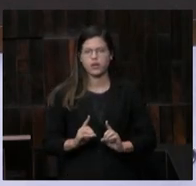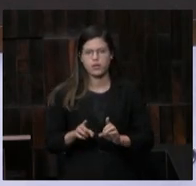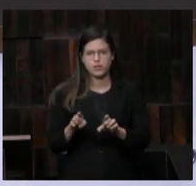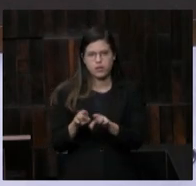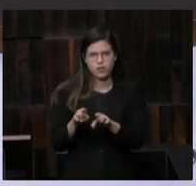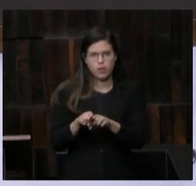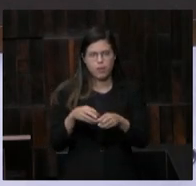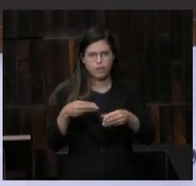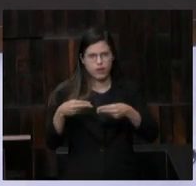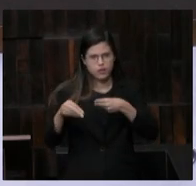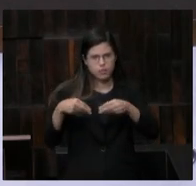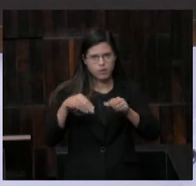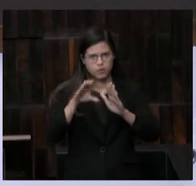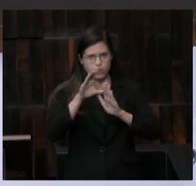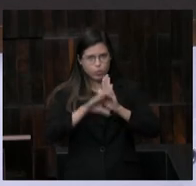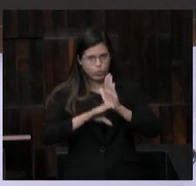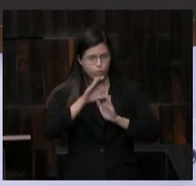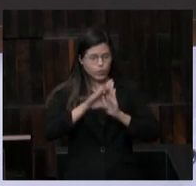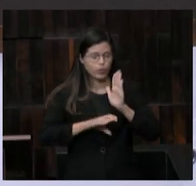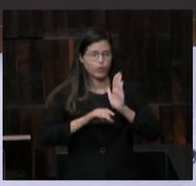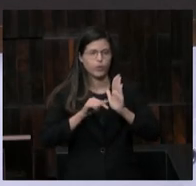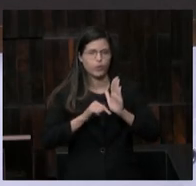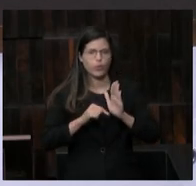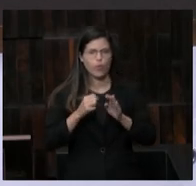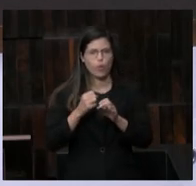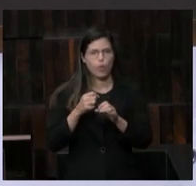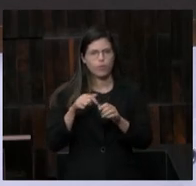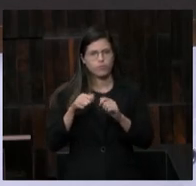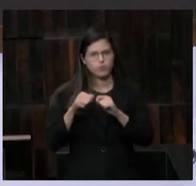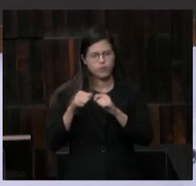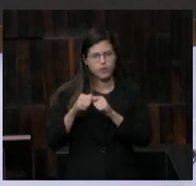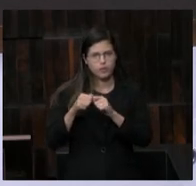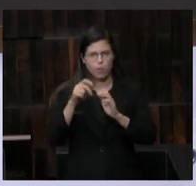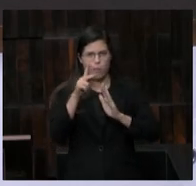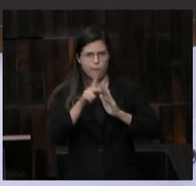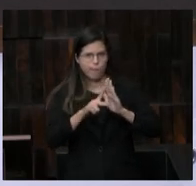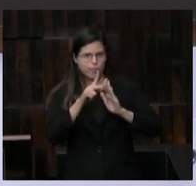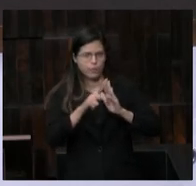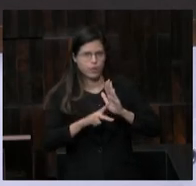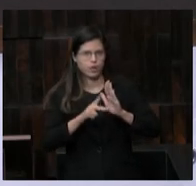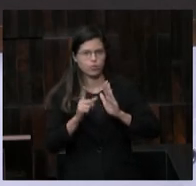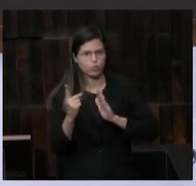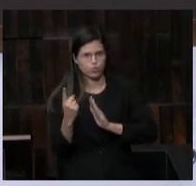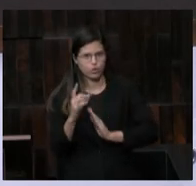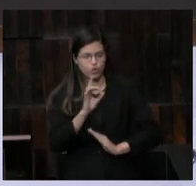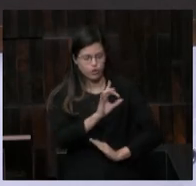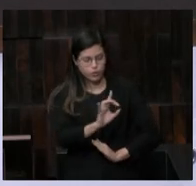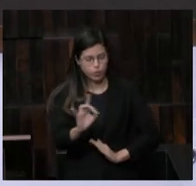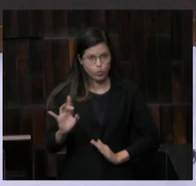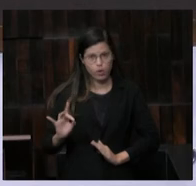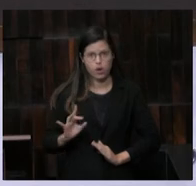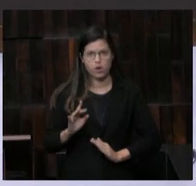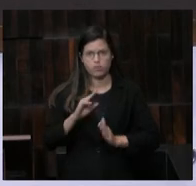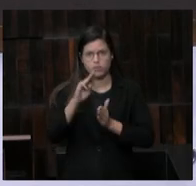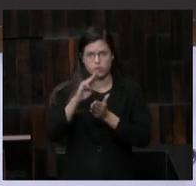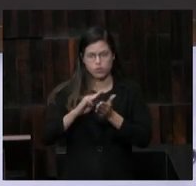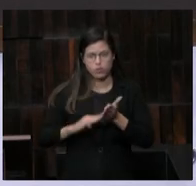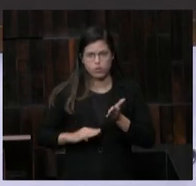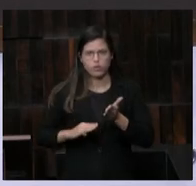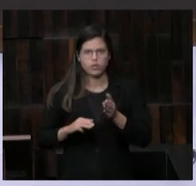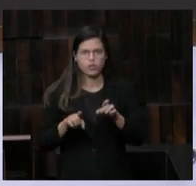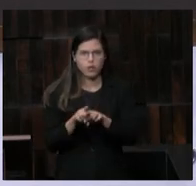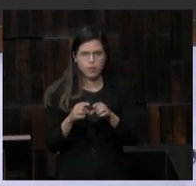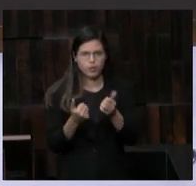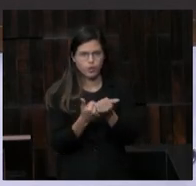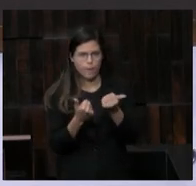flexibilização curricular, construção de plano individualizado e metodologias assistivas, de